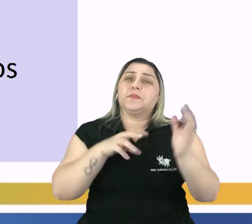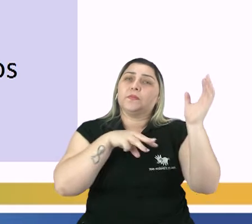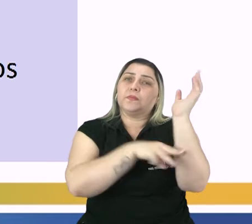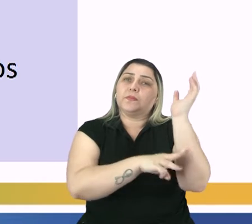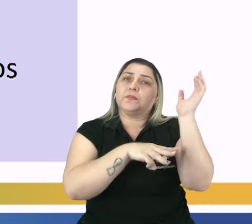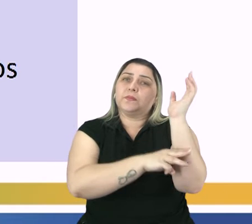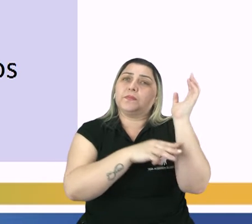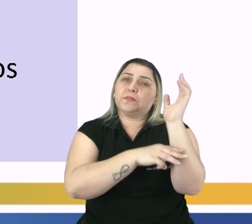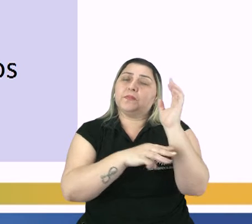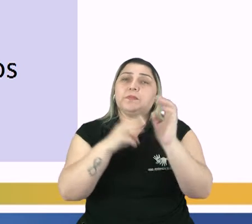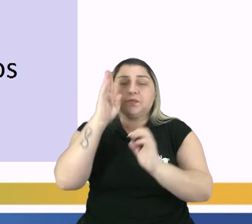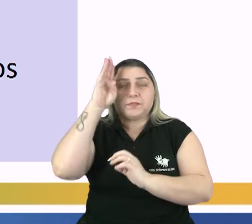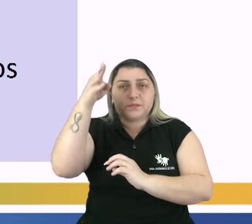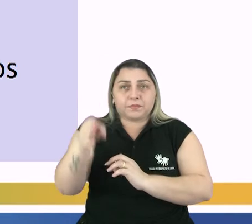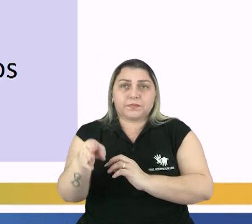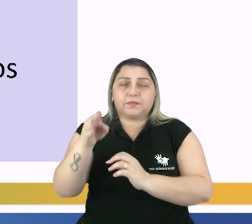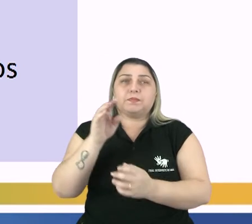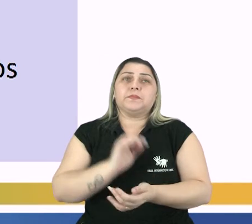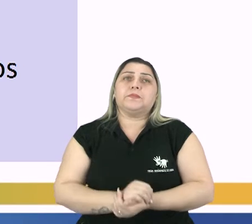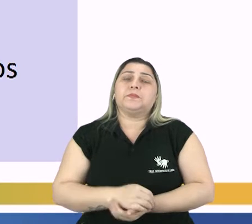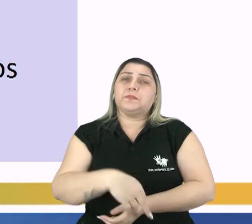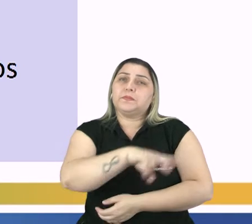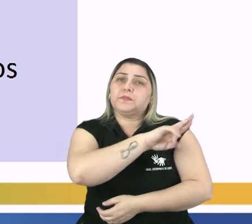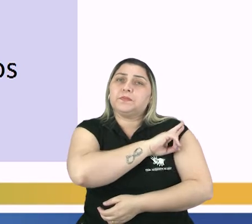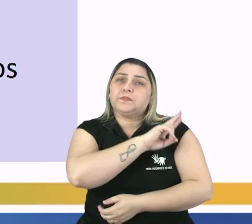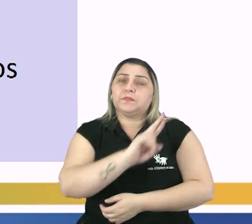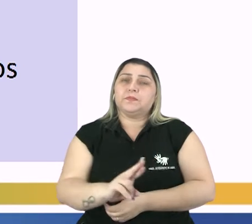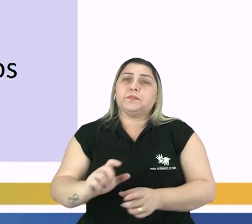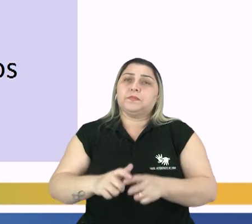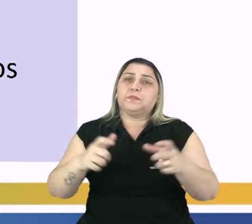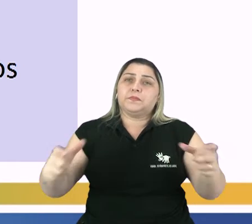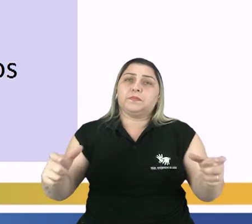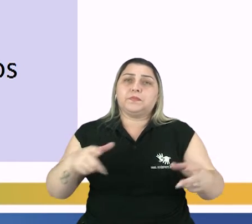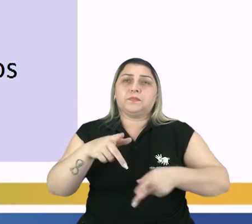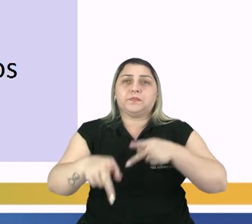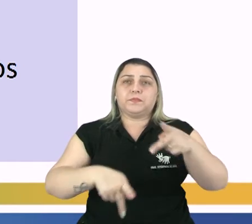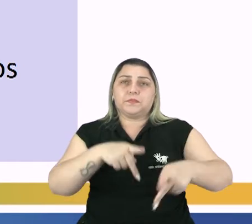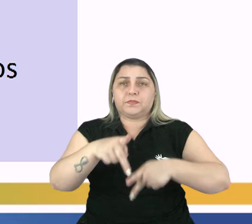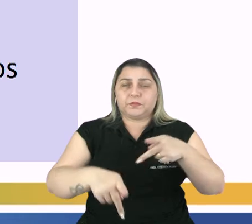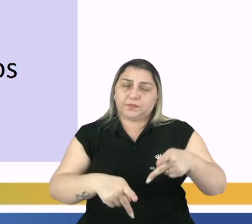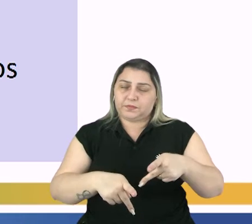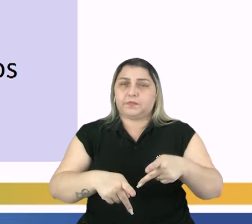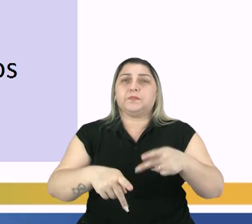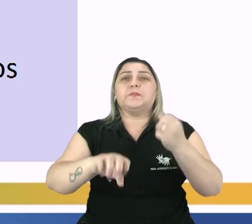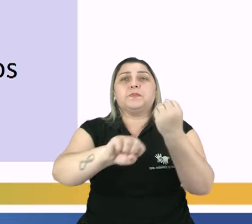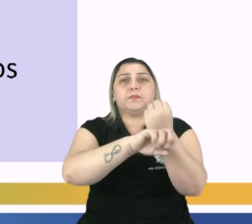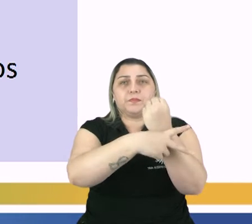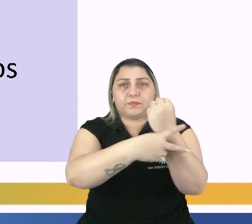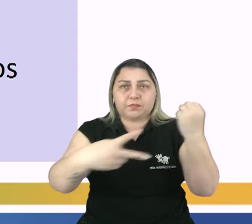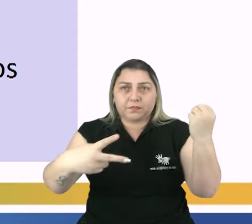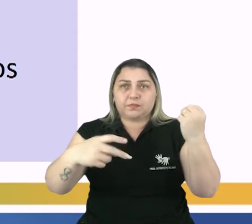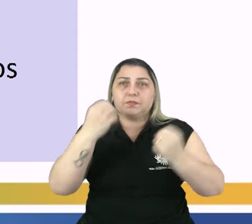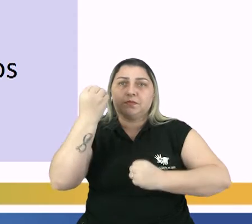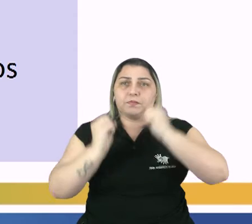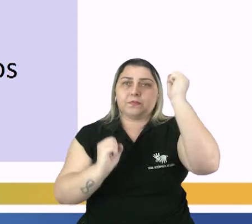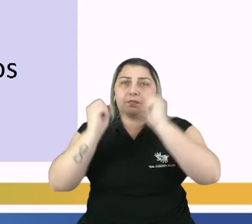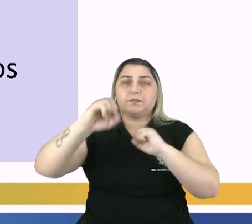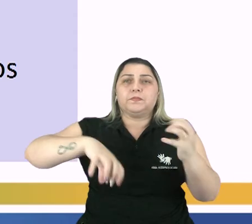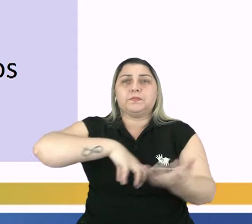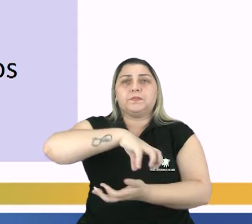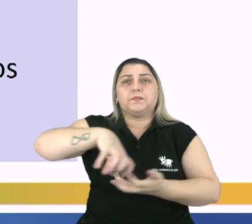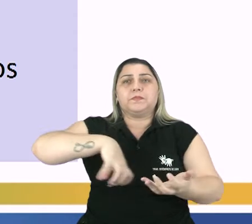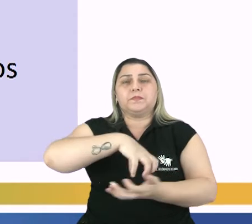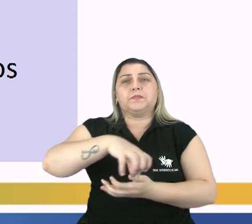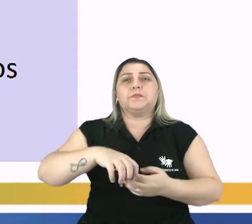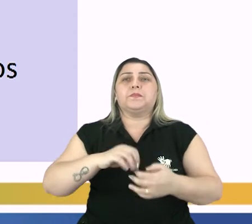rural é o fator primordial responsável pelo aumento da urbanização, que é uma consequência da revolução industrial,